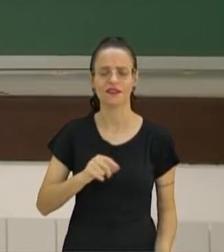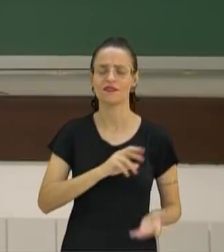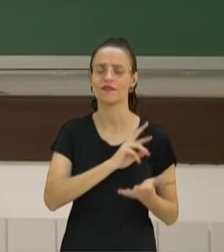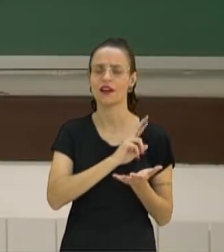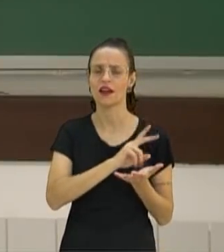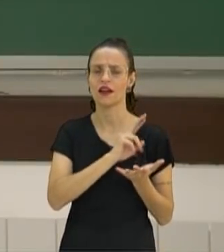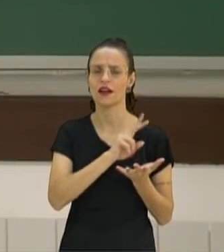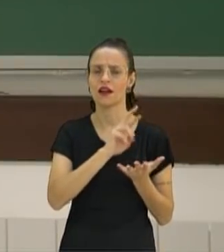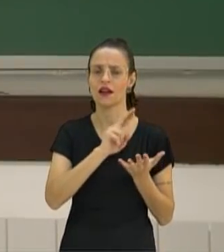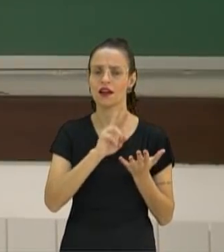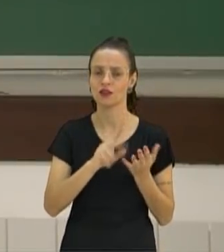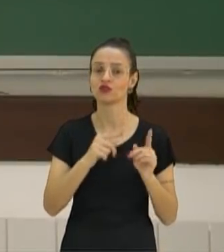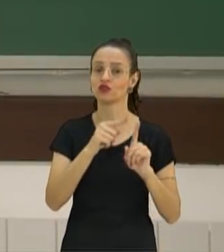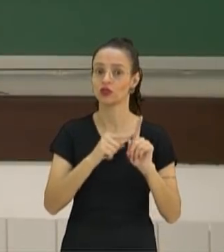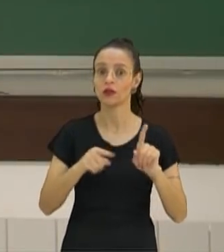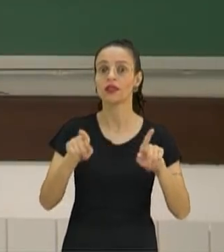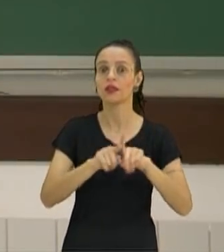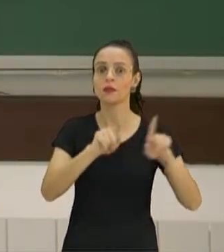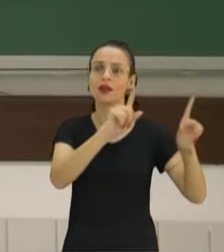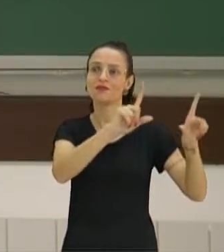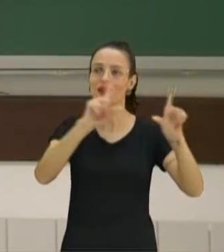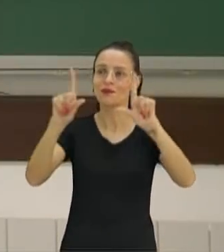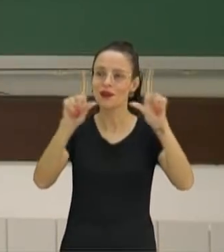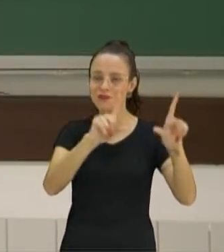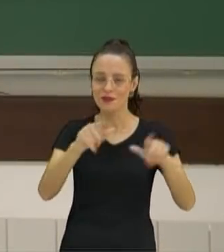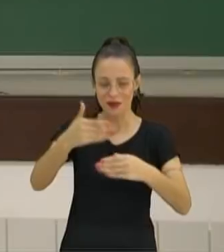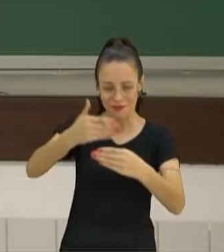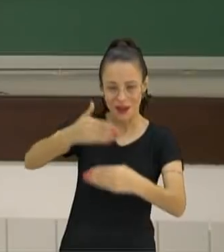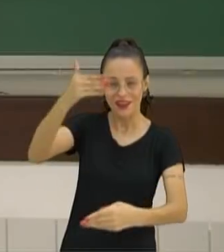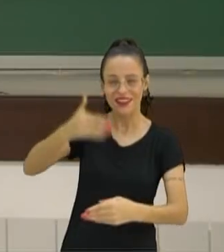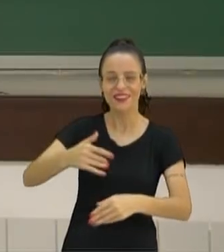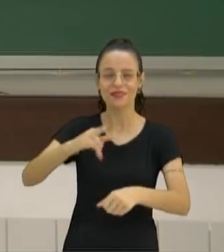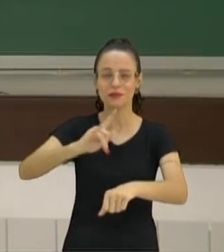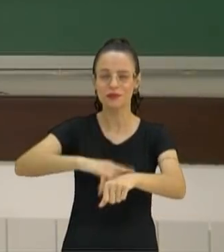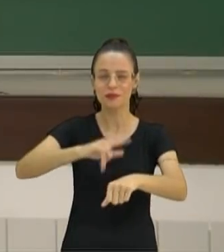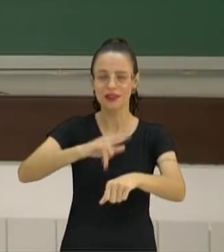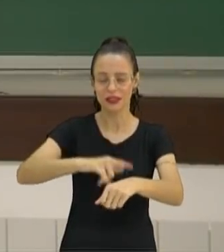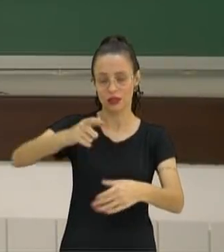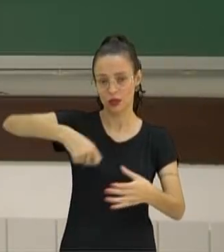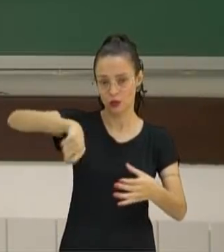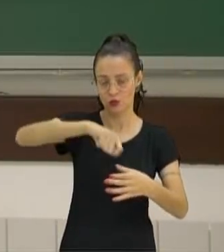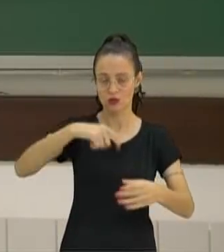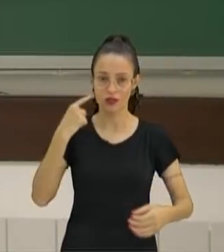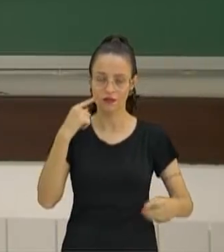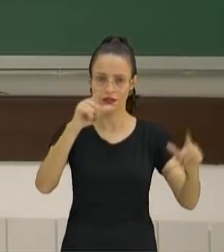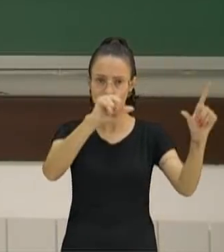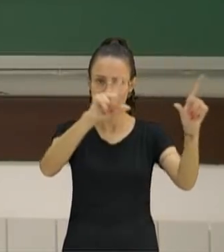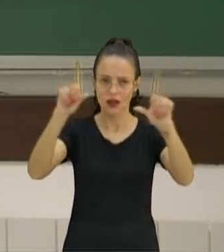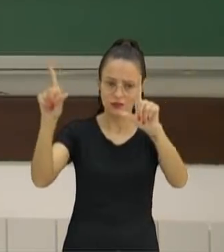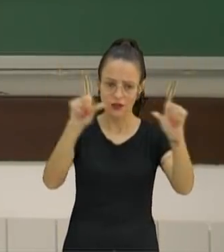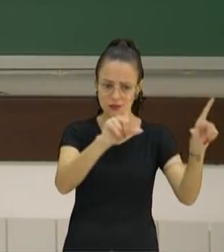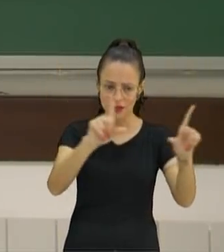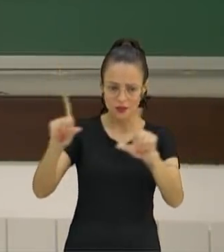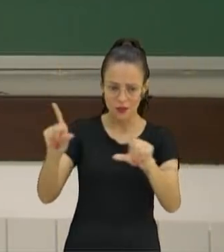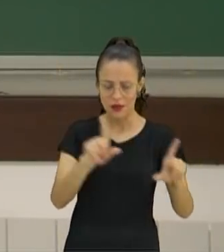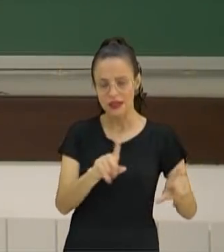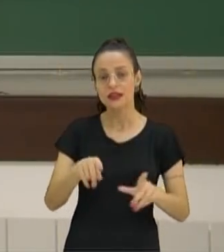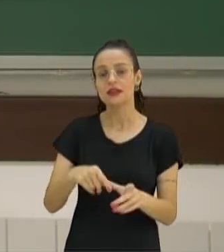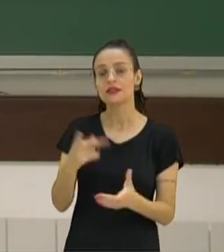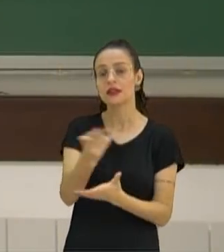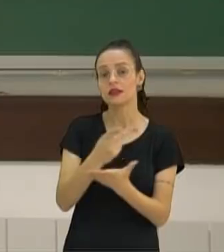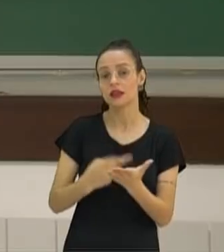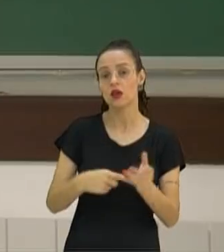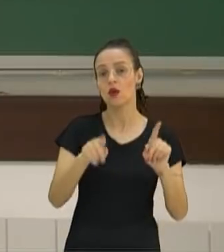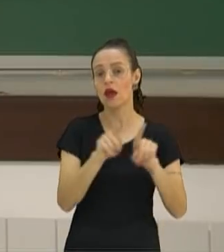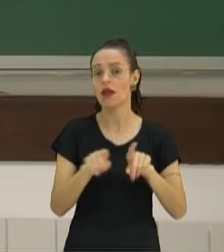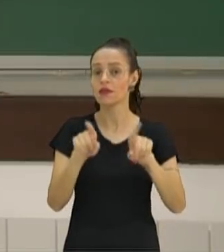padronagem. Até nos azulejos, né, do banheiro, da cozinha, a gente vê esse tipo de repetição, né? Desenhos que vão se